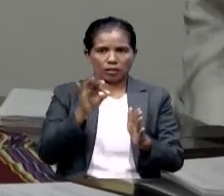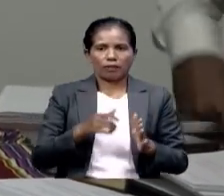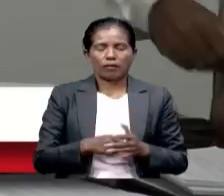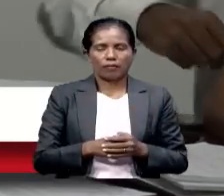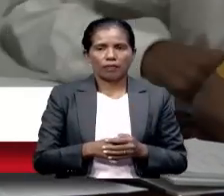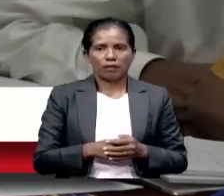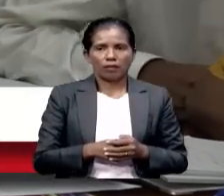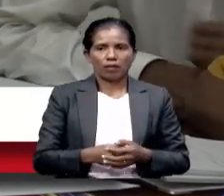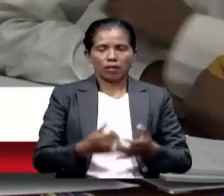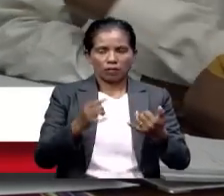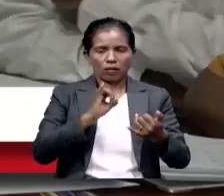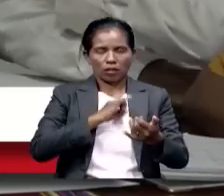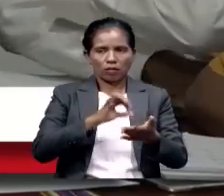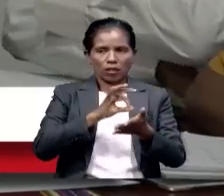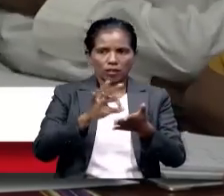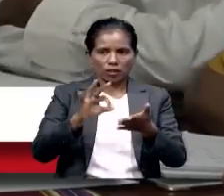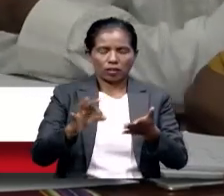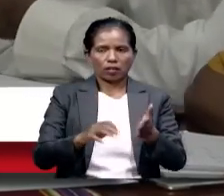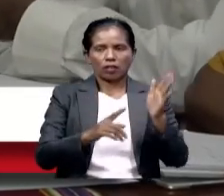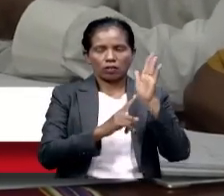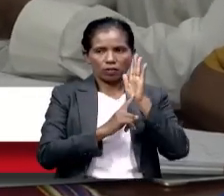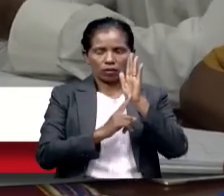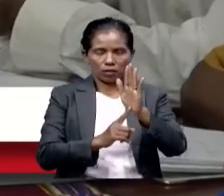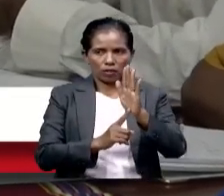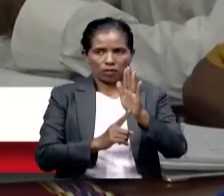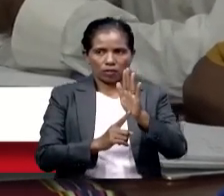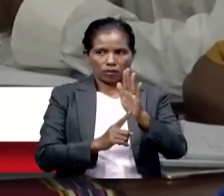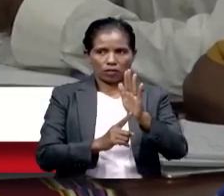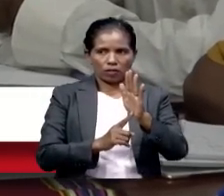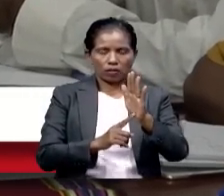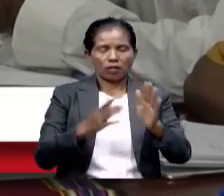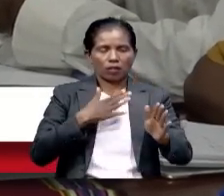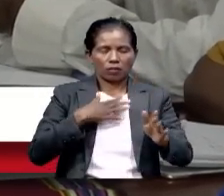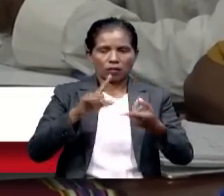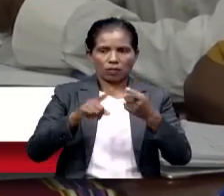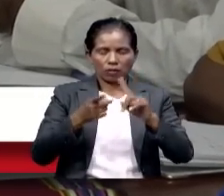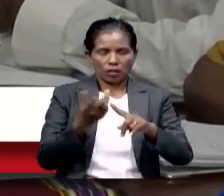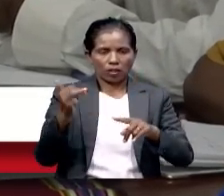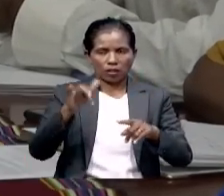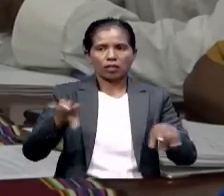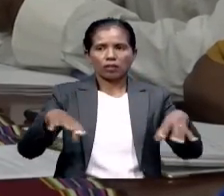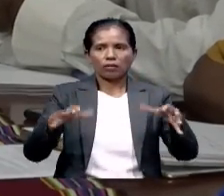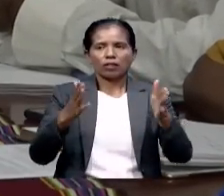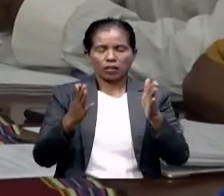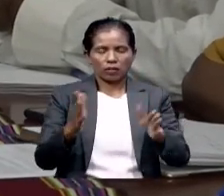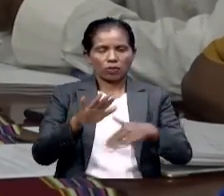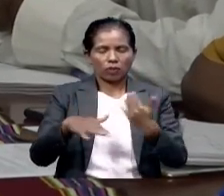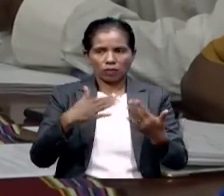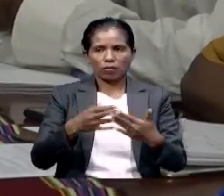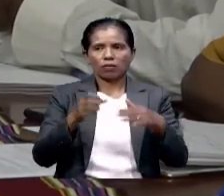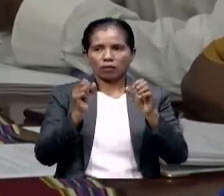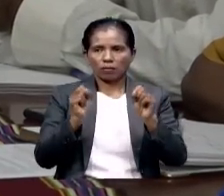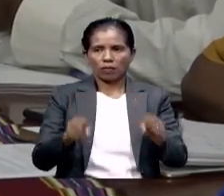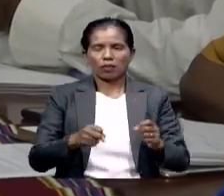Então, awasina tia. Publica, posai bahawa ni kolega servis sira, para tebele